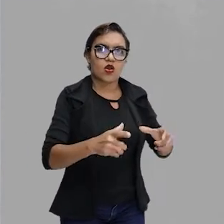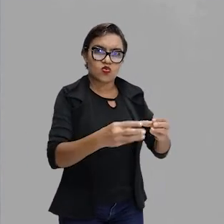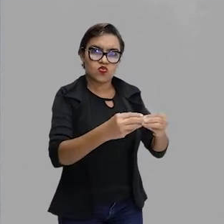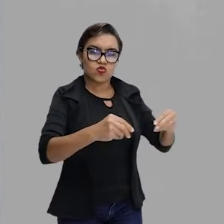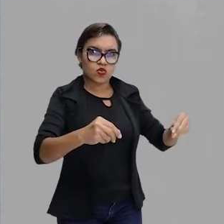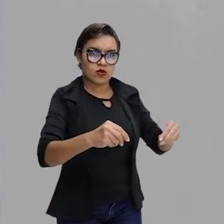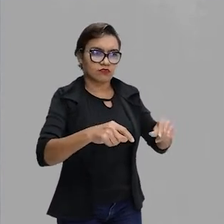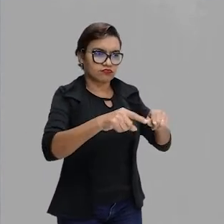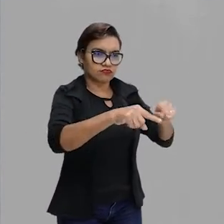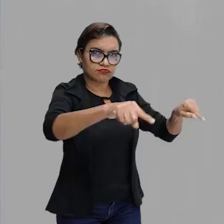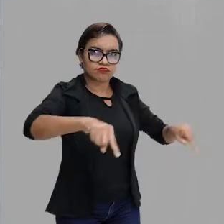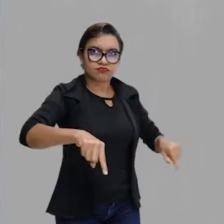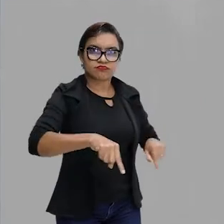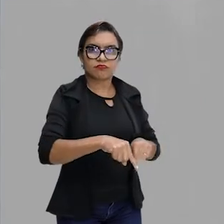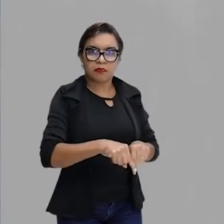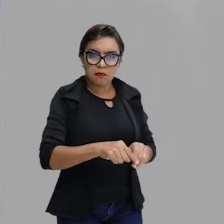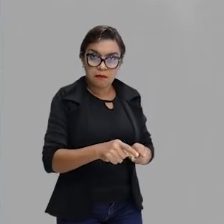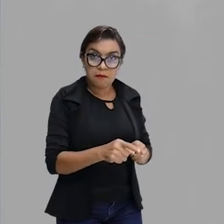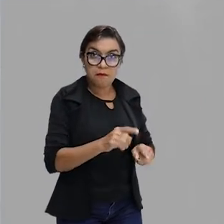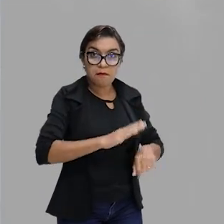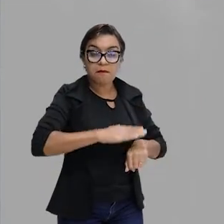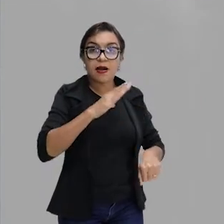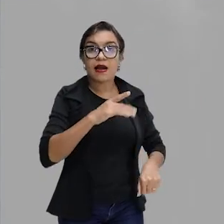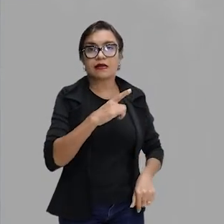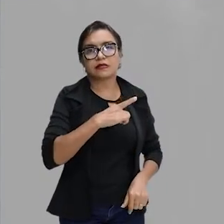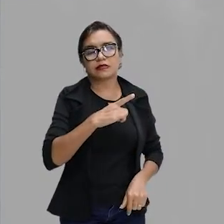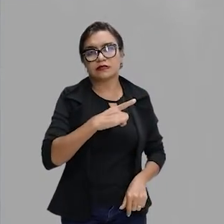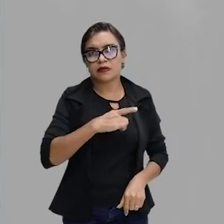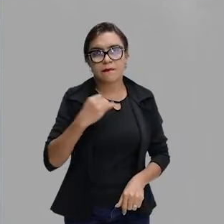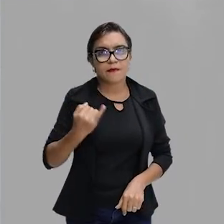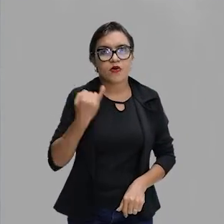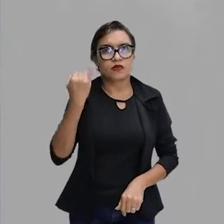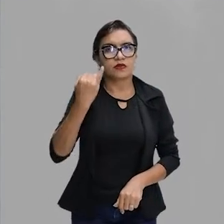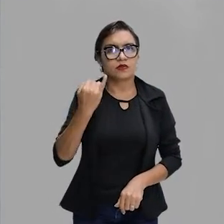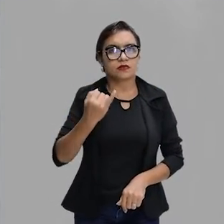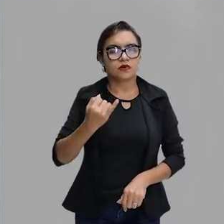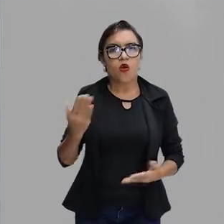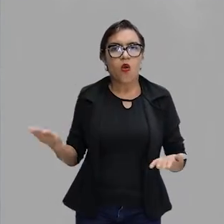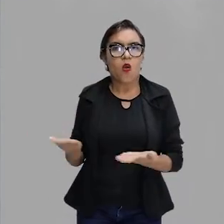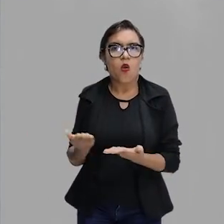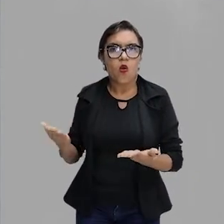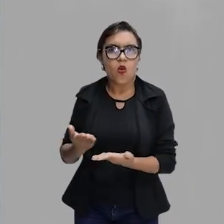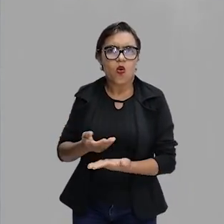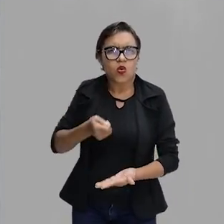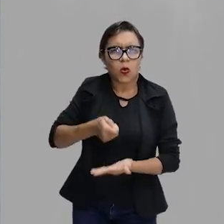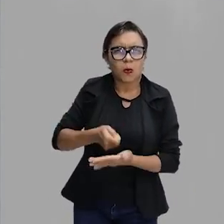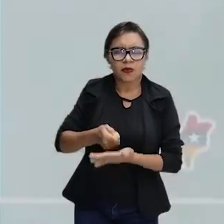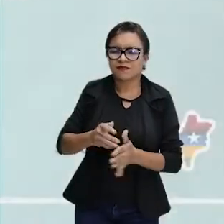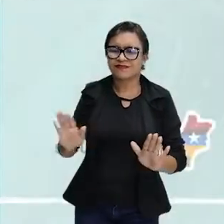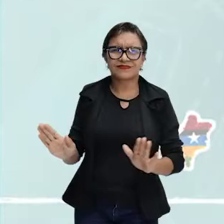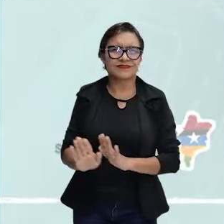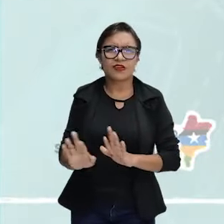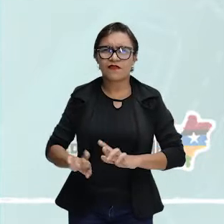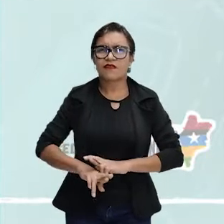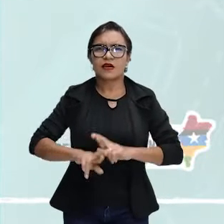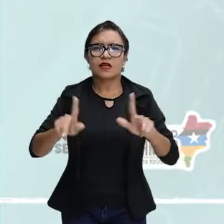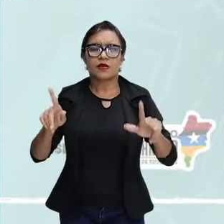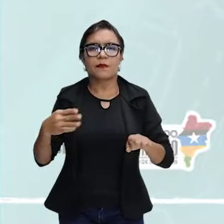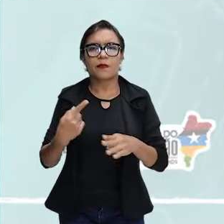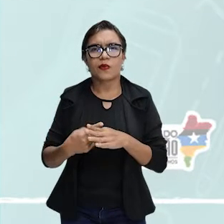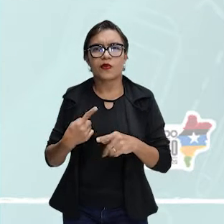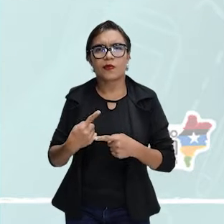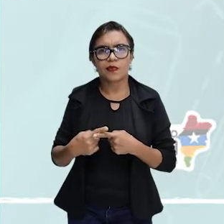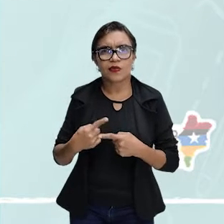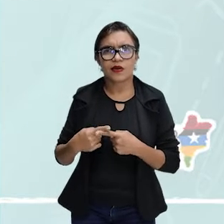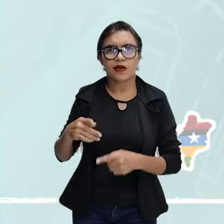ter 1 hectare. Se eu tenho 200, eu preciso ter 2 hectares. Isso não é mais obrigatório, tá? Justamente pela